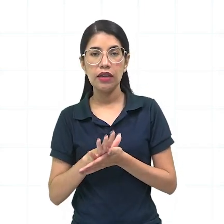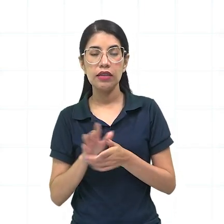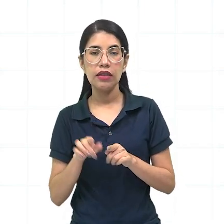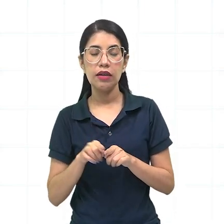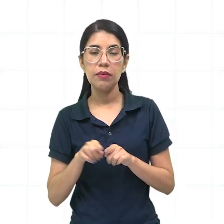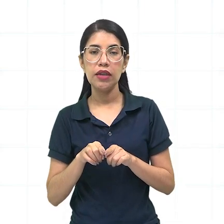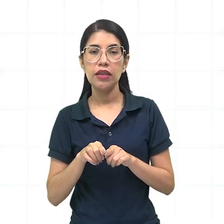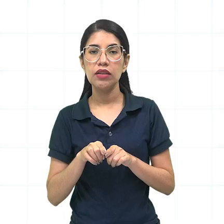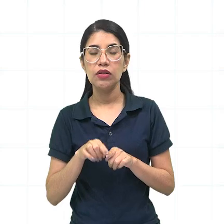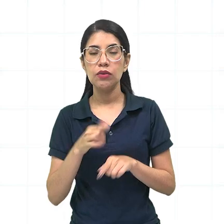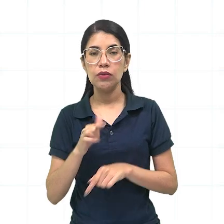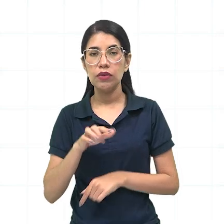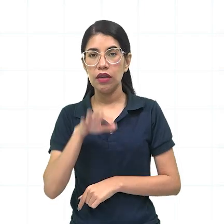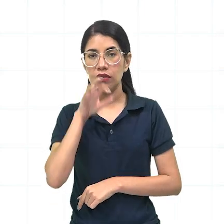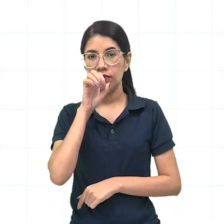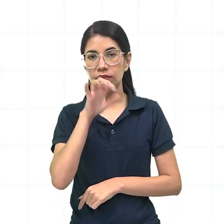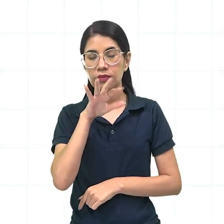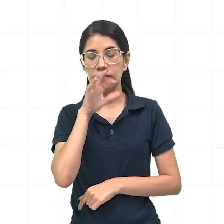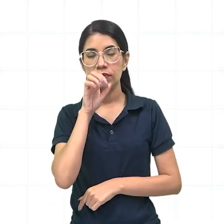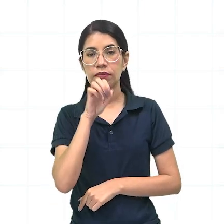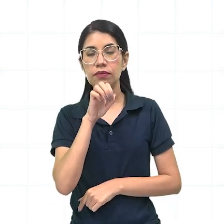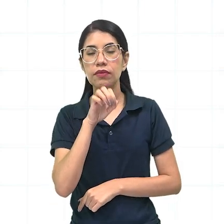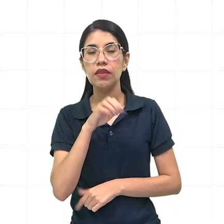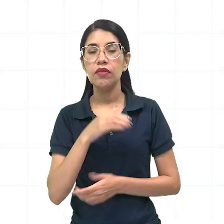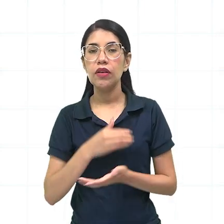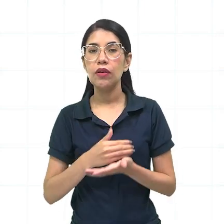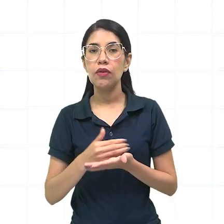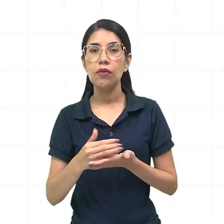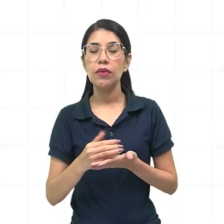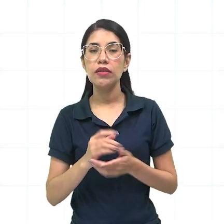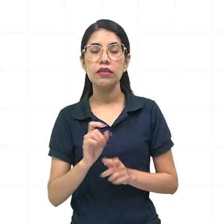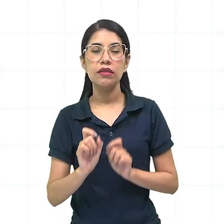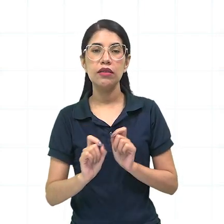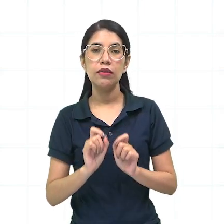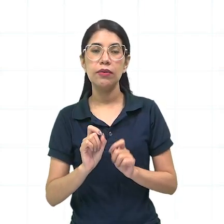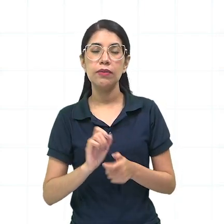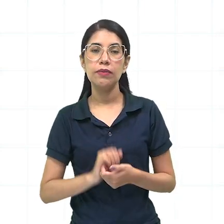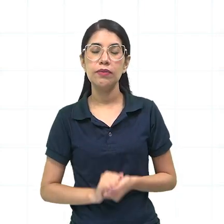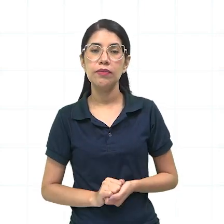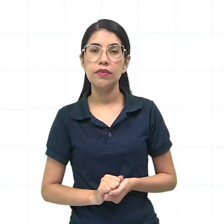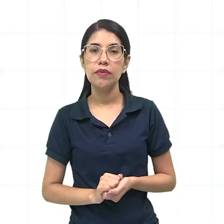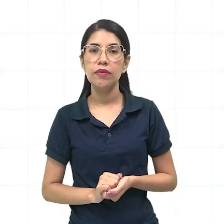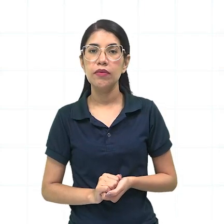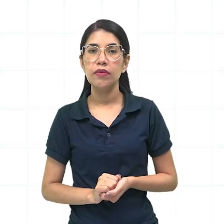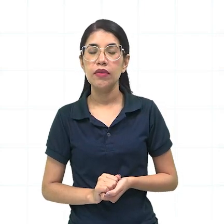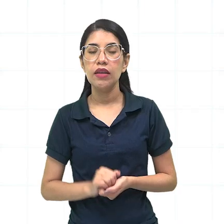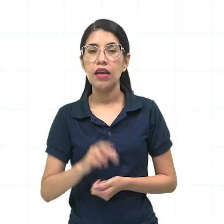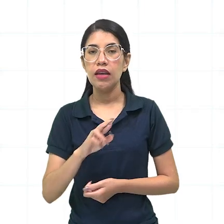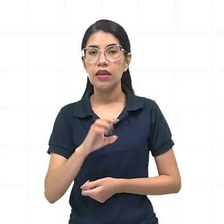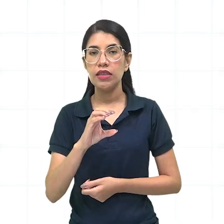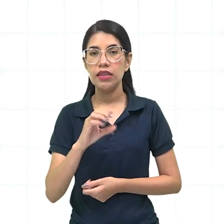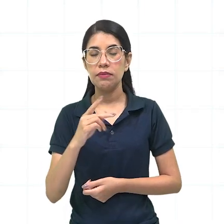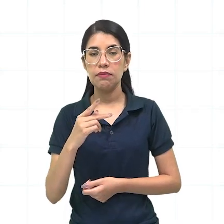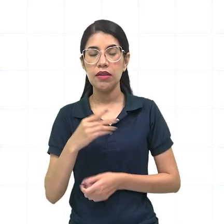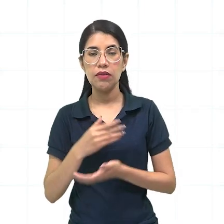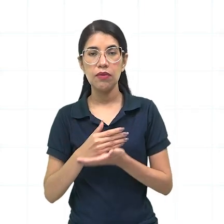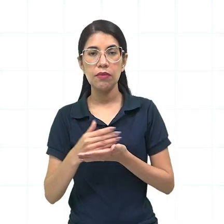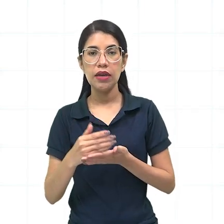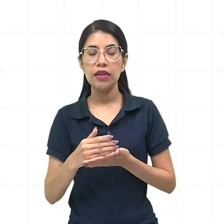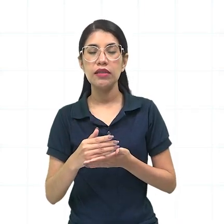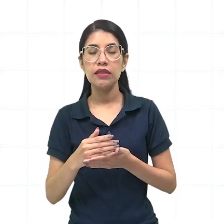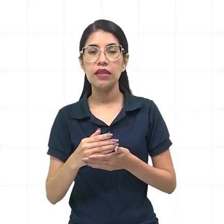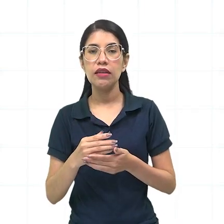realmente respiração. E aí você vai iniciar rapidamente a RCP, que é